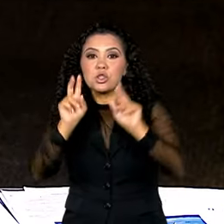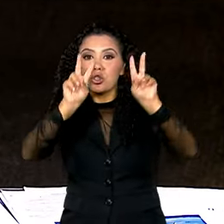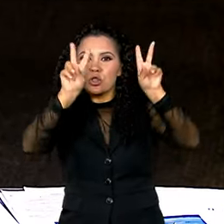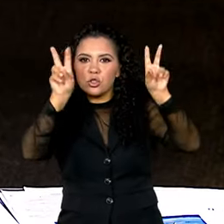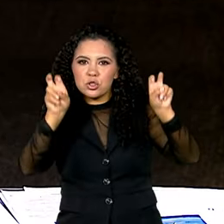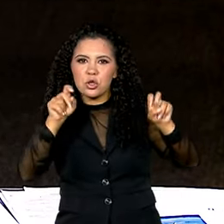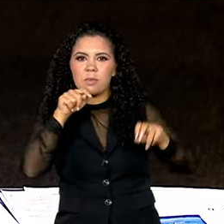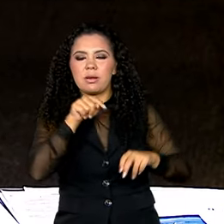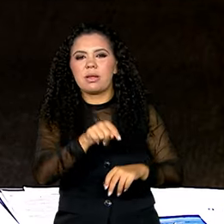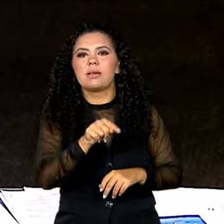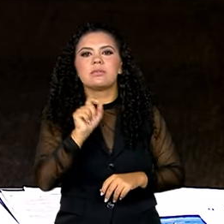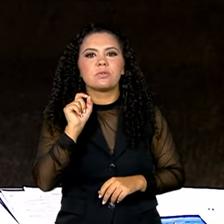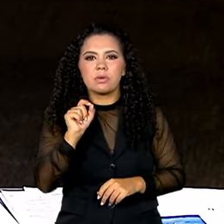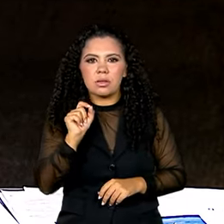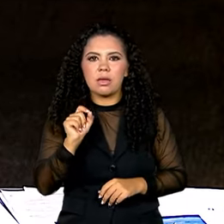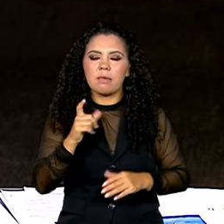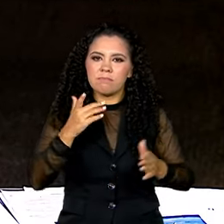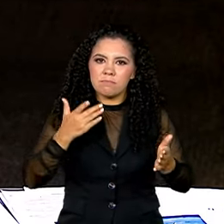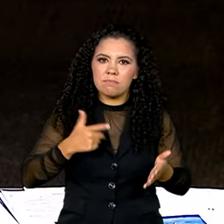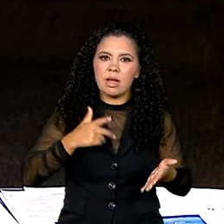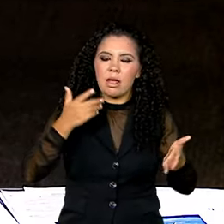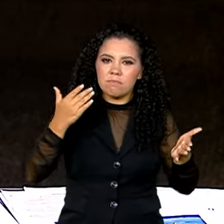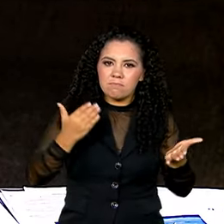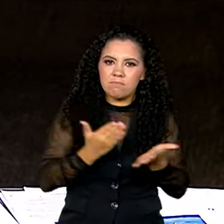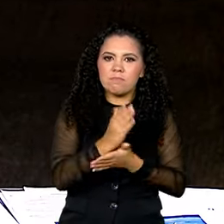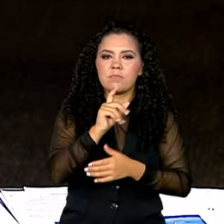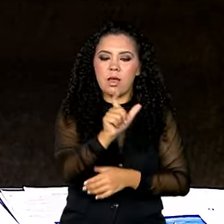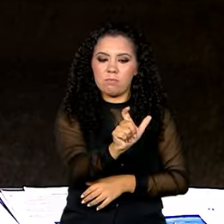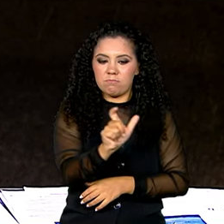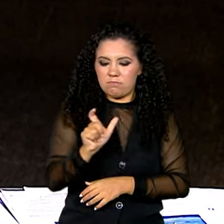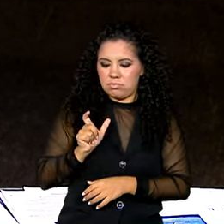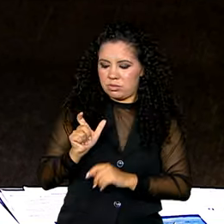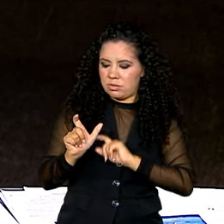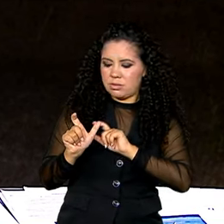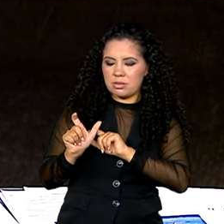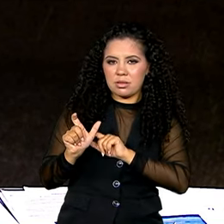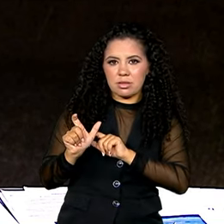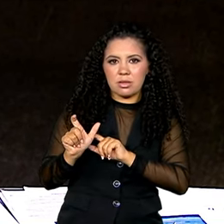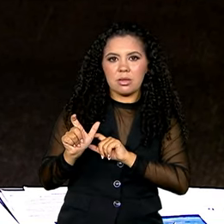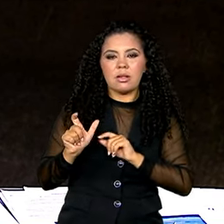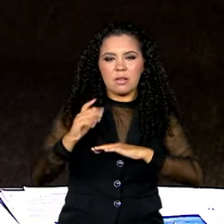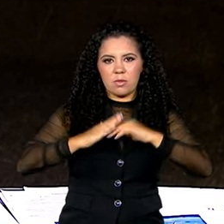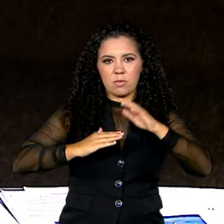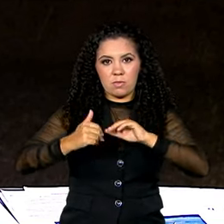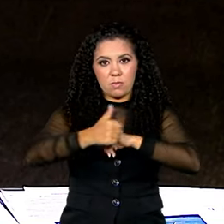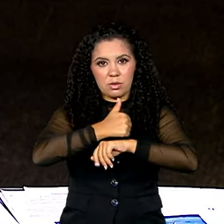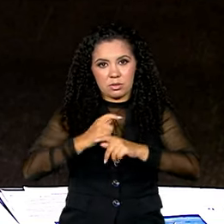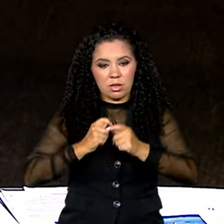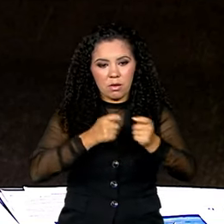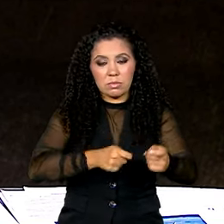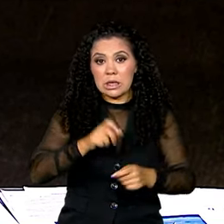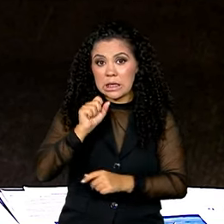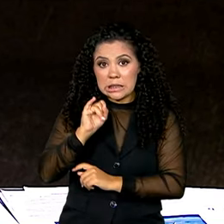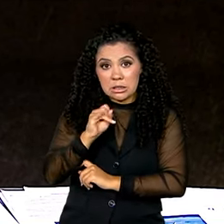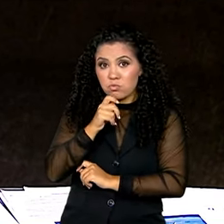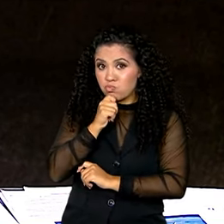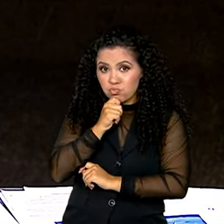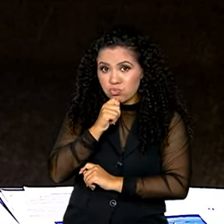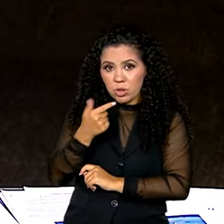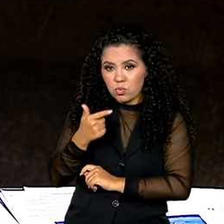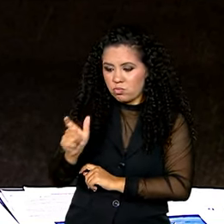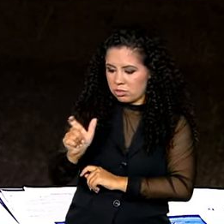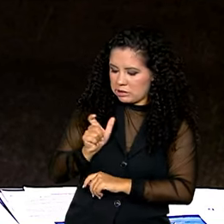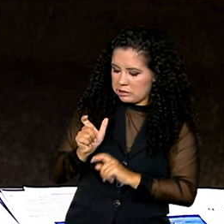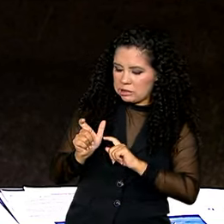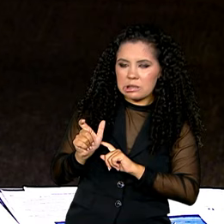da regularização do pescador, porque o pescador que não tem a carteirinha, ele não é um pescador legal, e ele pode, como você mencionou,